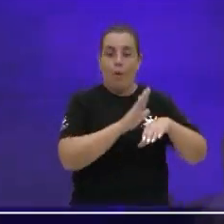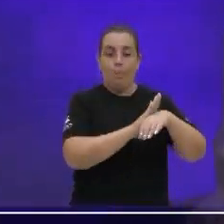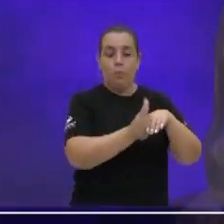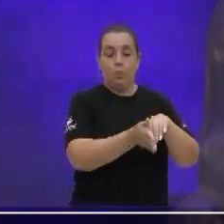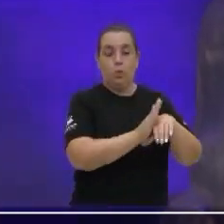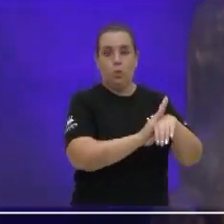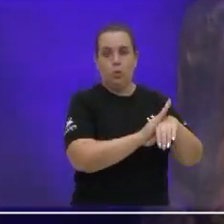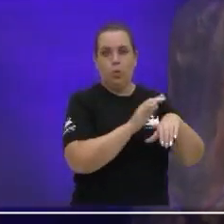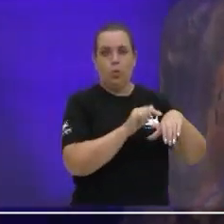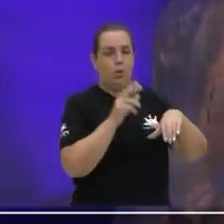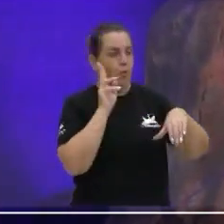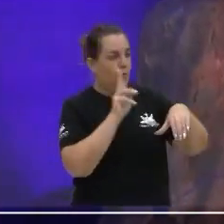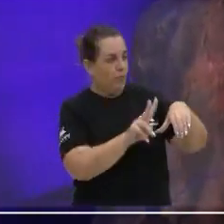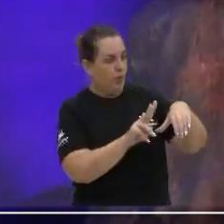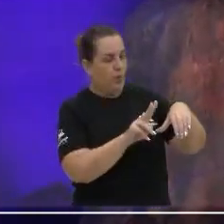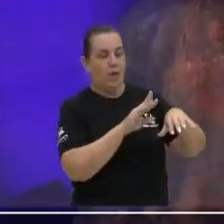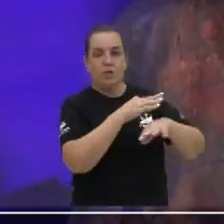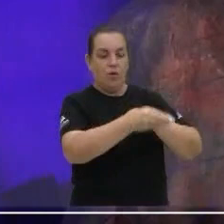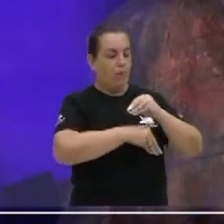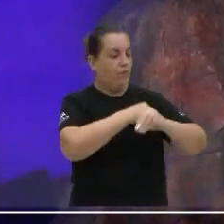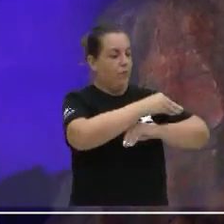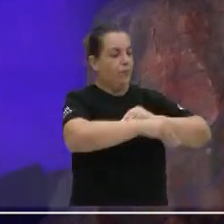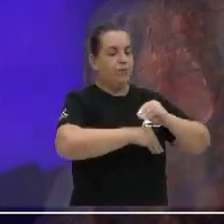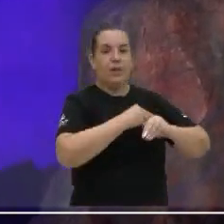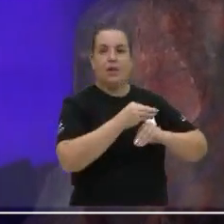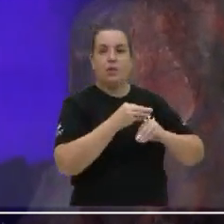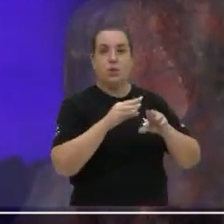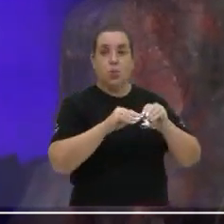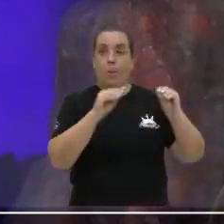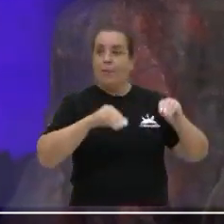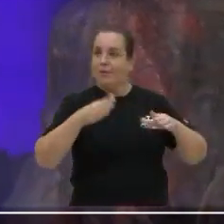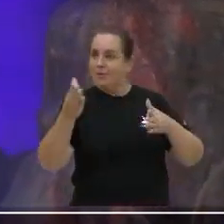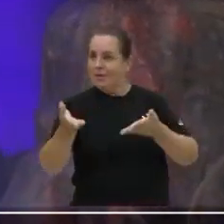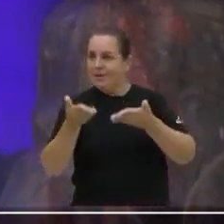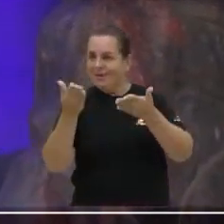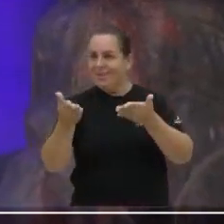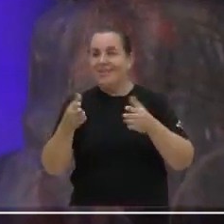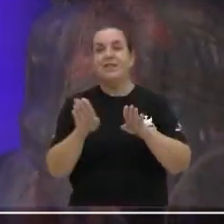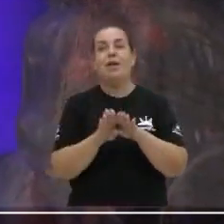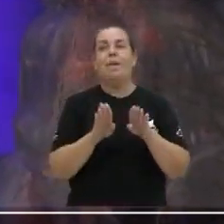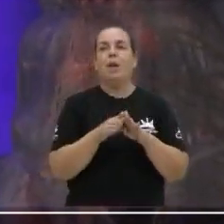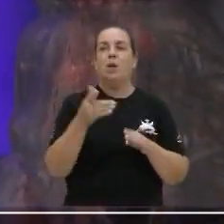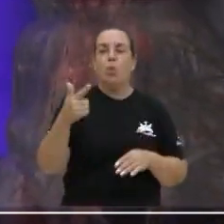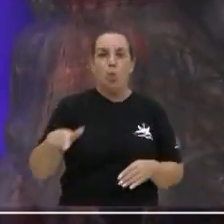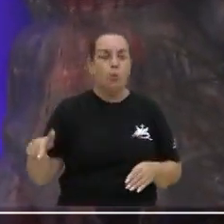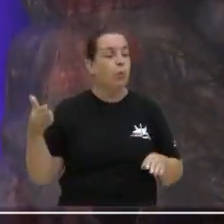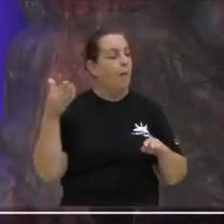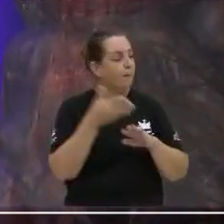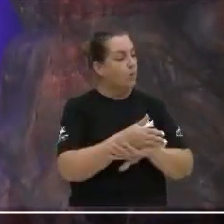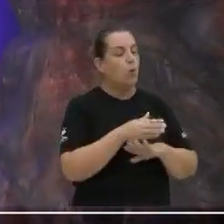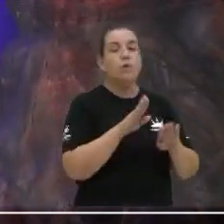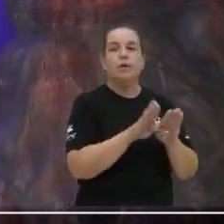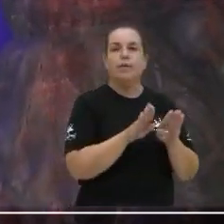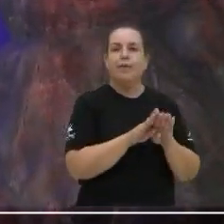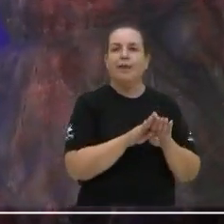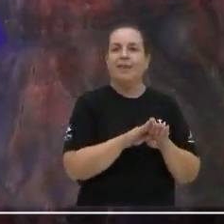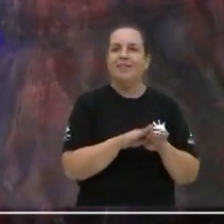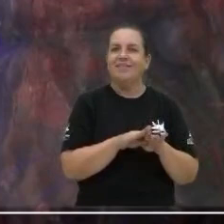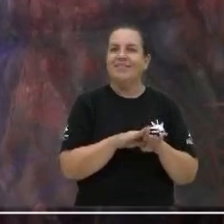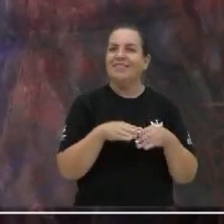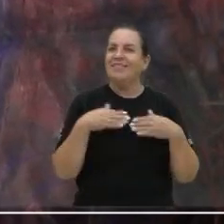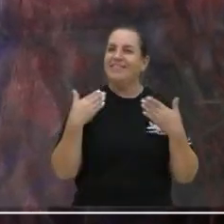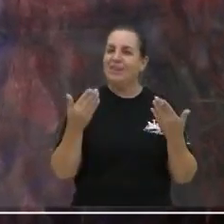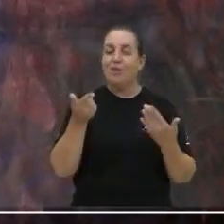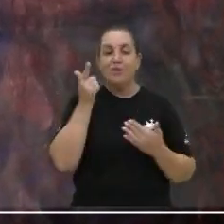túmulo, viu as faixas, o pano deixado. O outro discípulo entrou também,